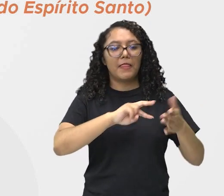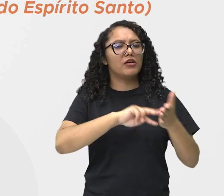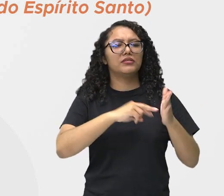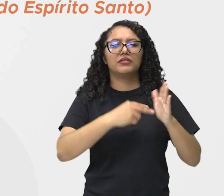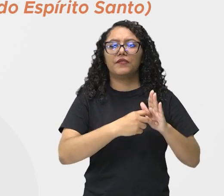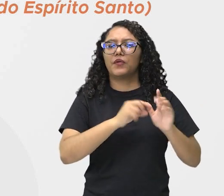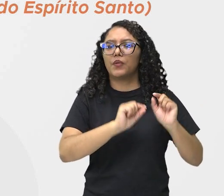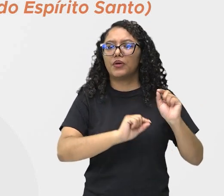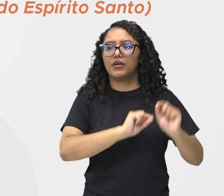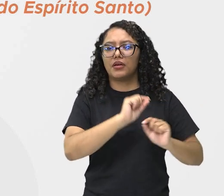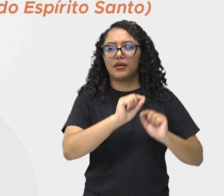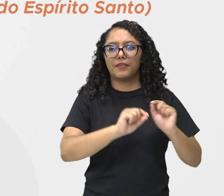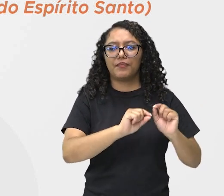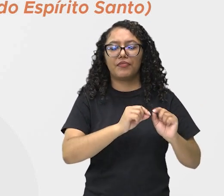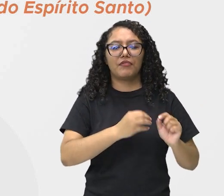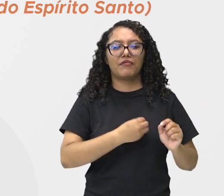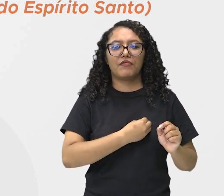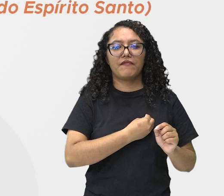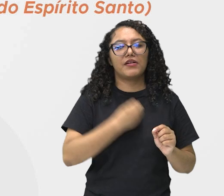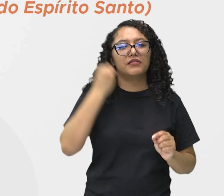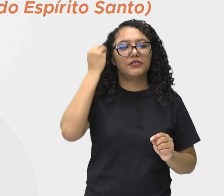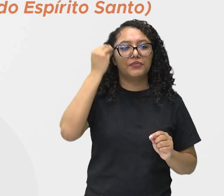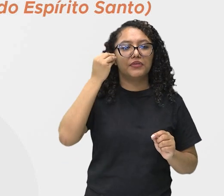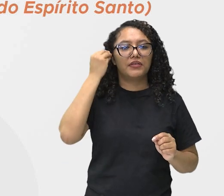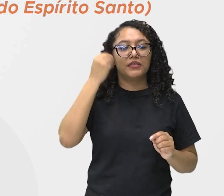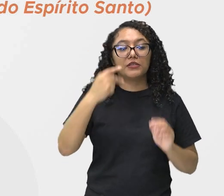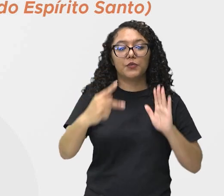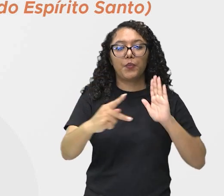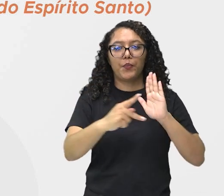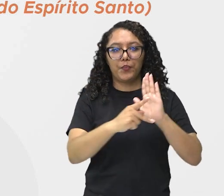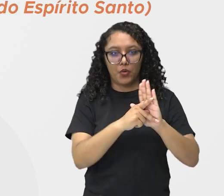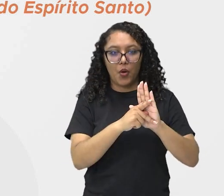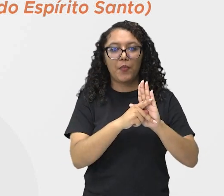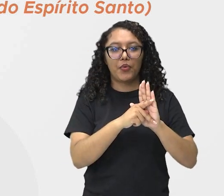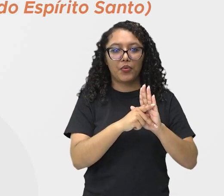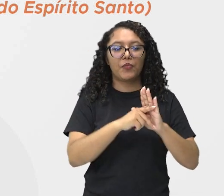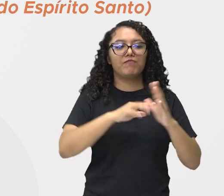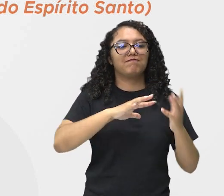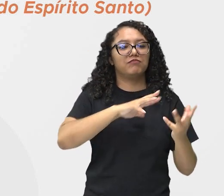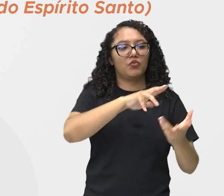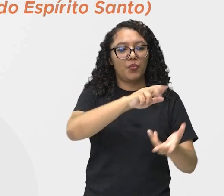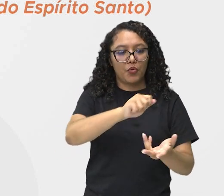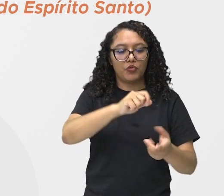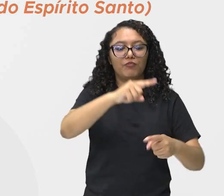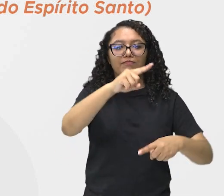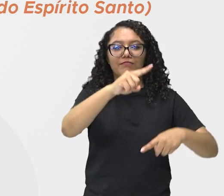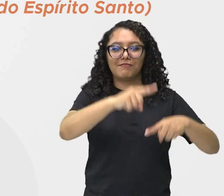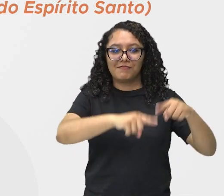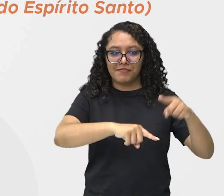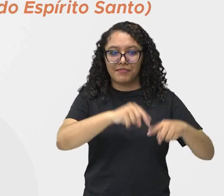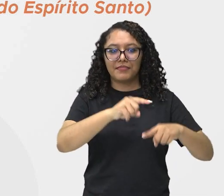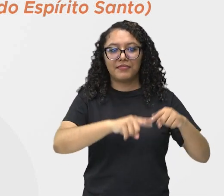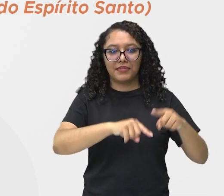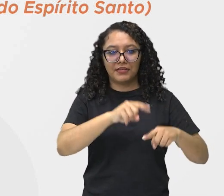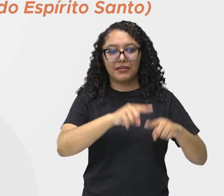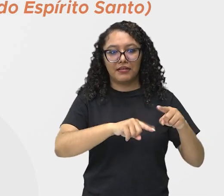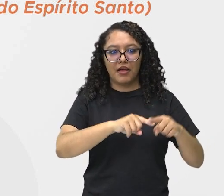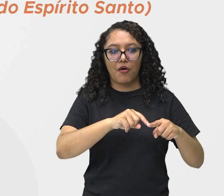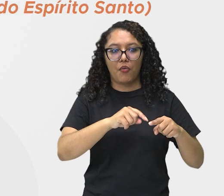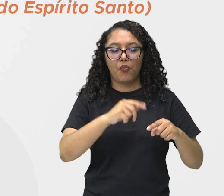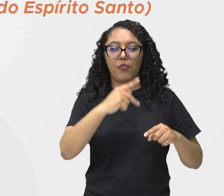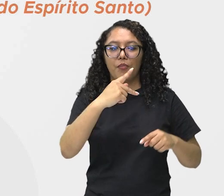uma vivência que se completa no plano físico. Prestem bem atenção nessa expressão aí,